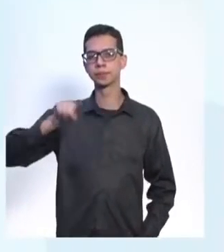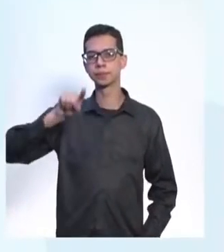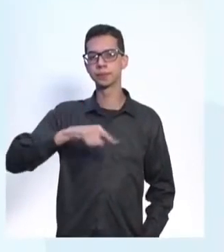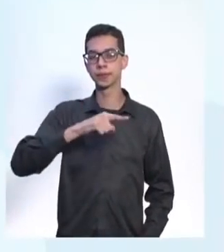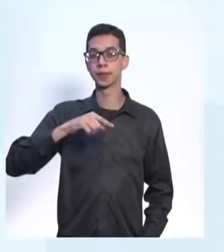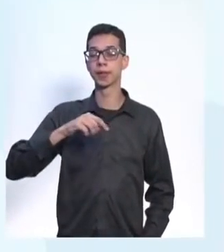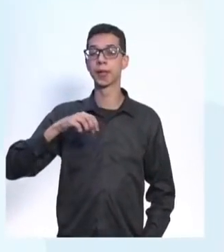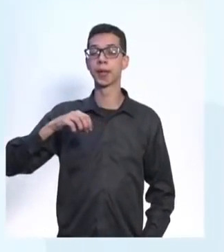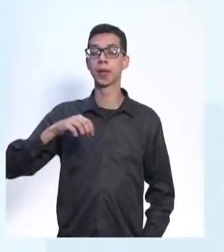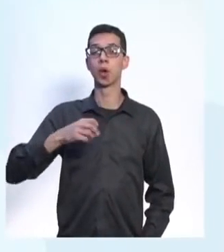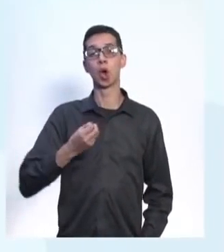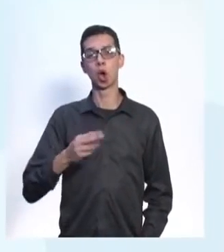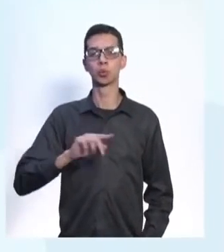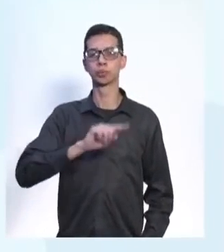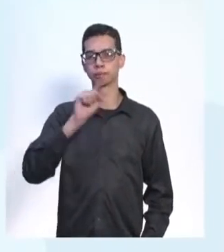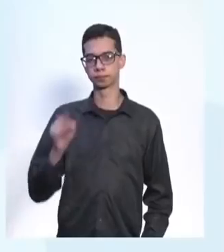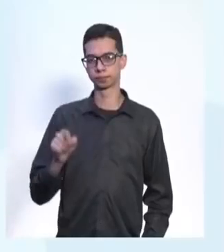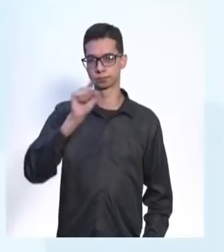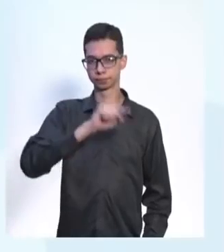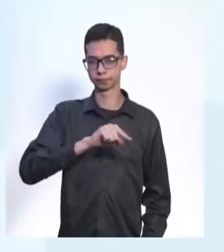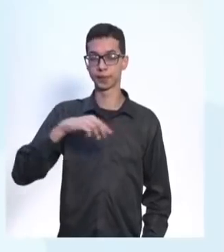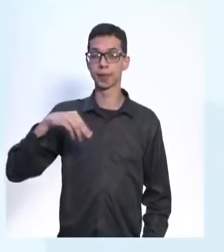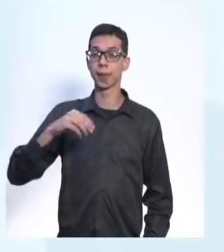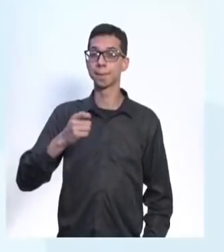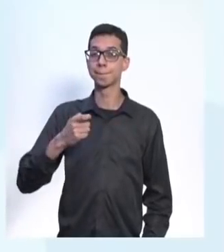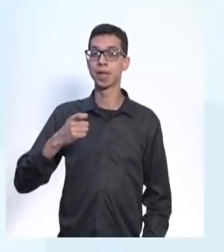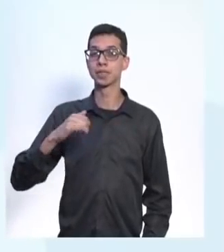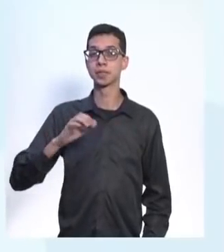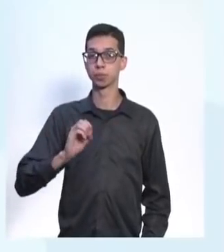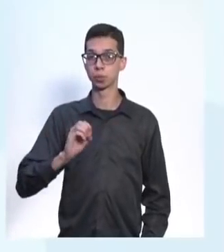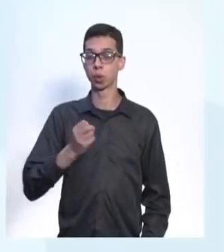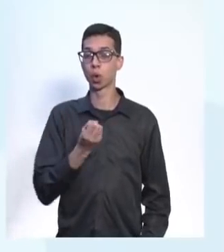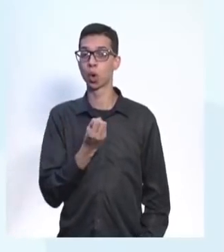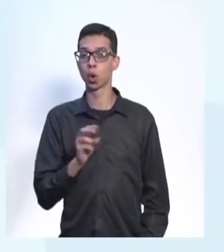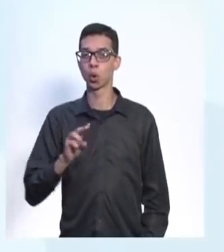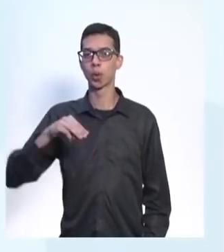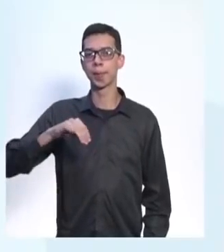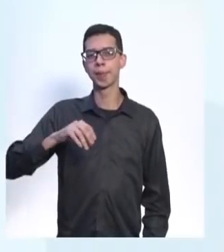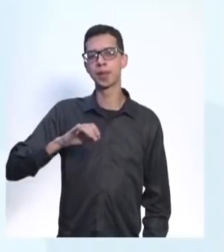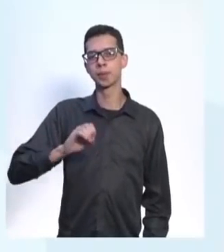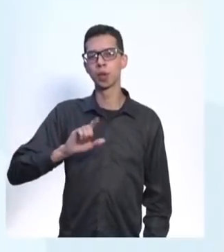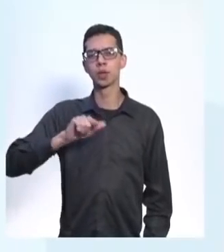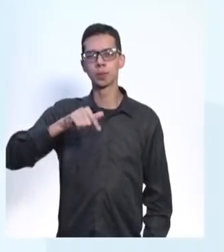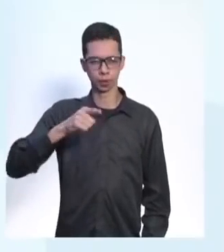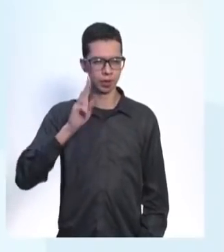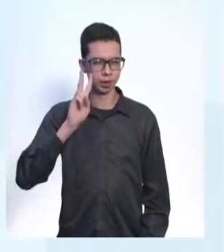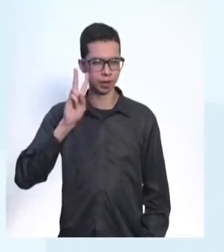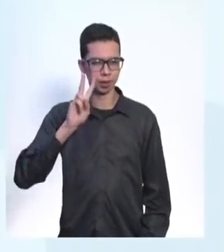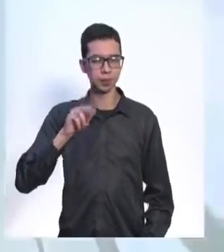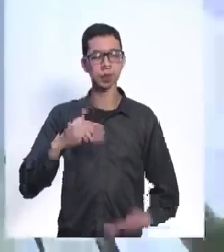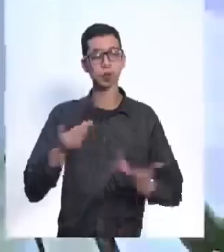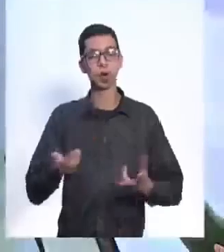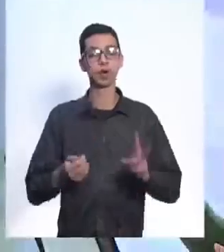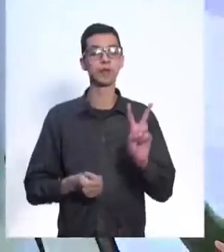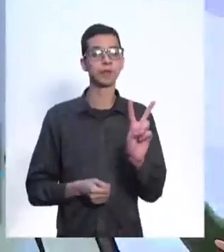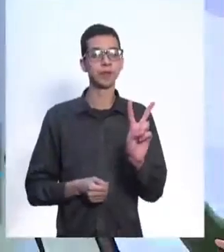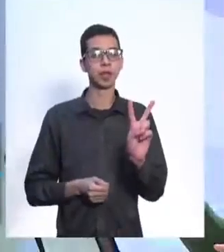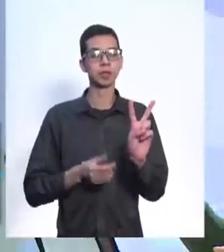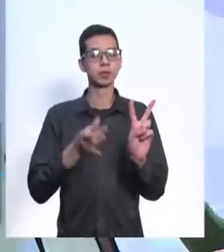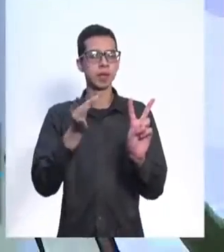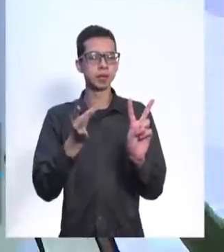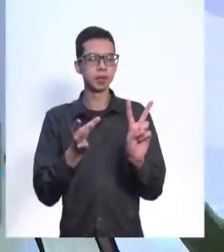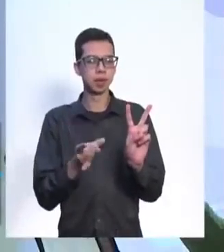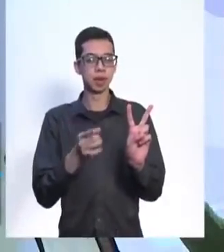E depois, quais são as coordenadas do seu vértice? Você lembra de todas as equações? Espero que